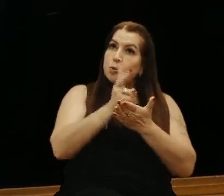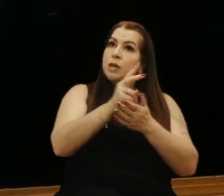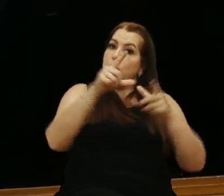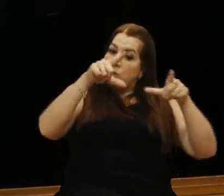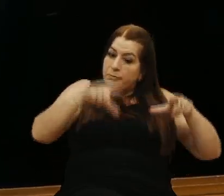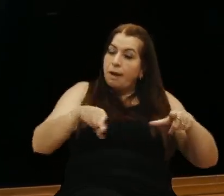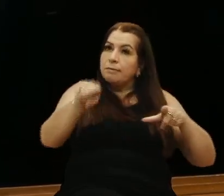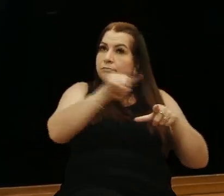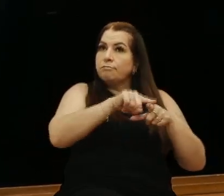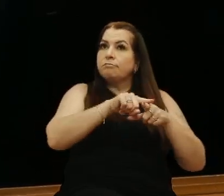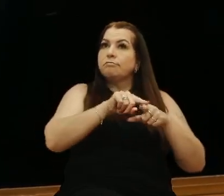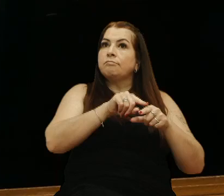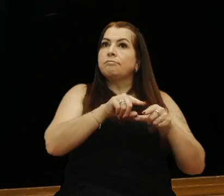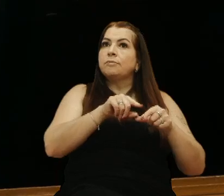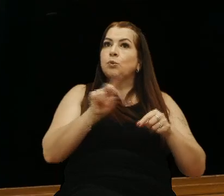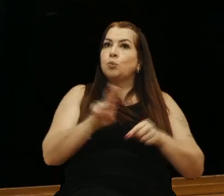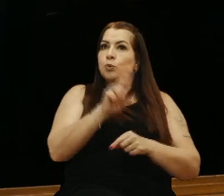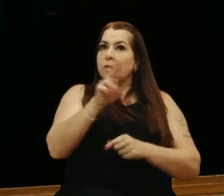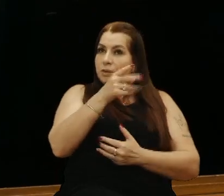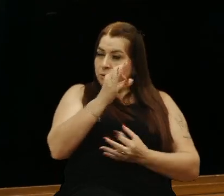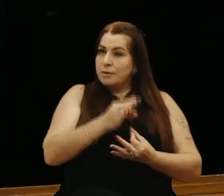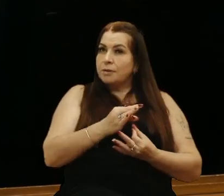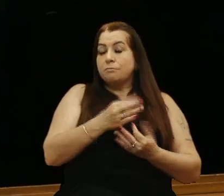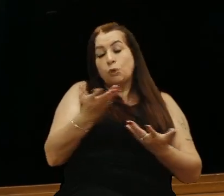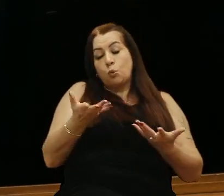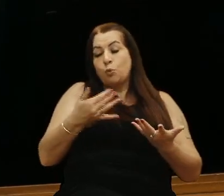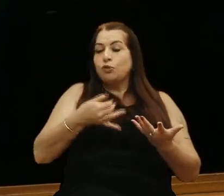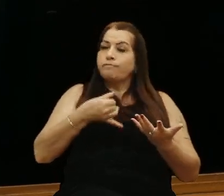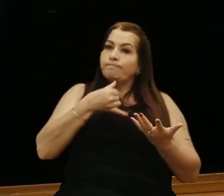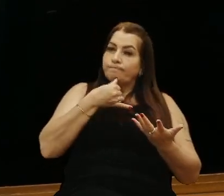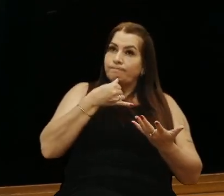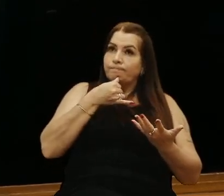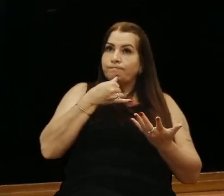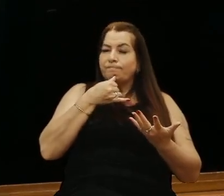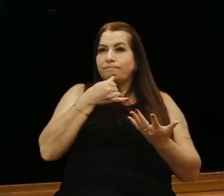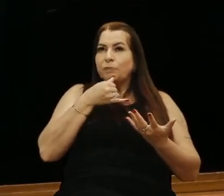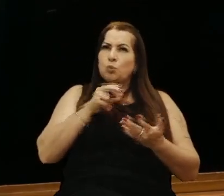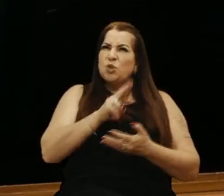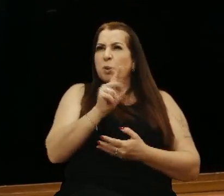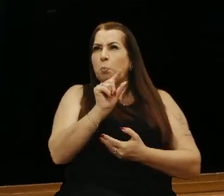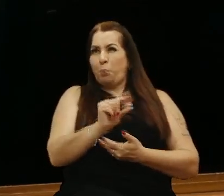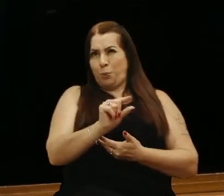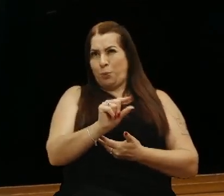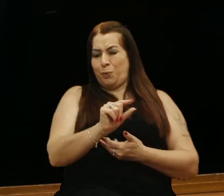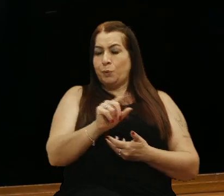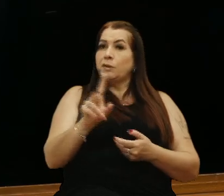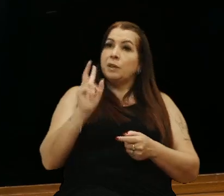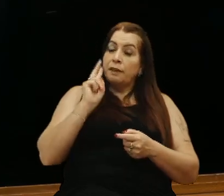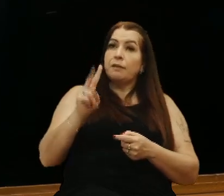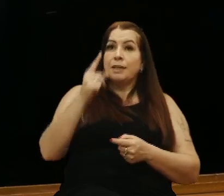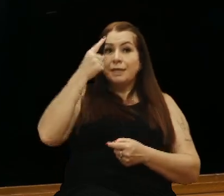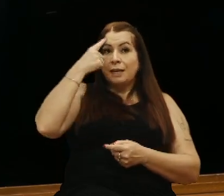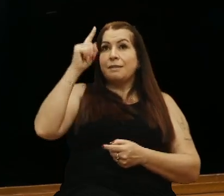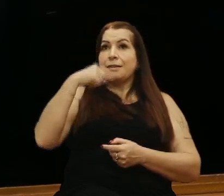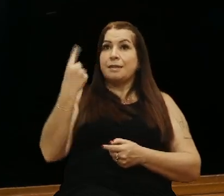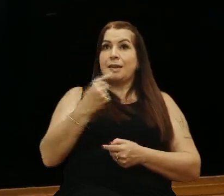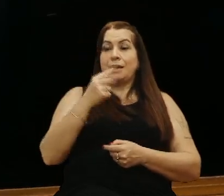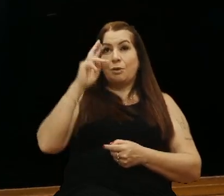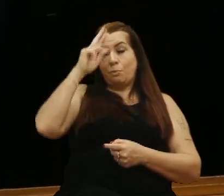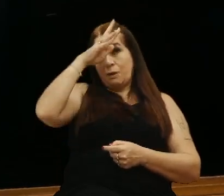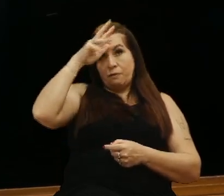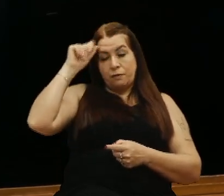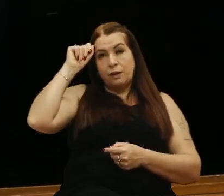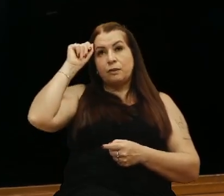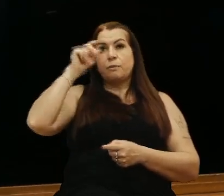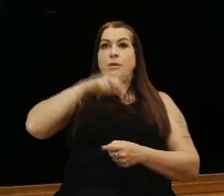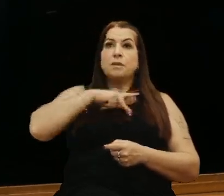espaço com utilização, que hoje, infelizmente, ele é subutilizado. Nós temos que levar essa ideia ao prefeito, ao